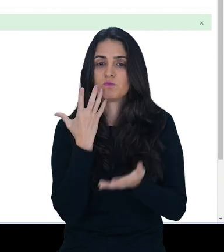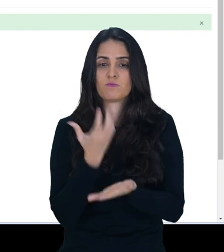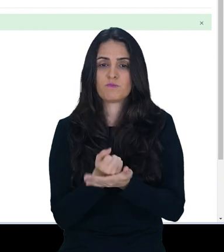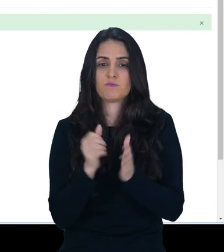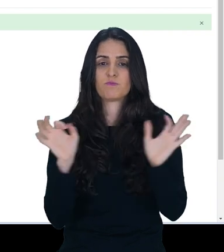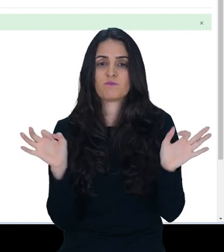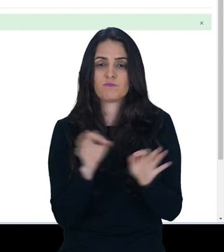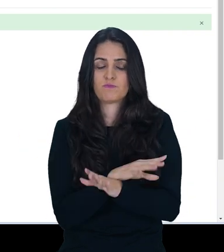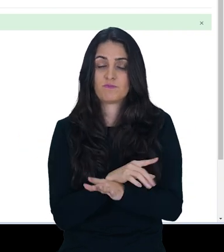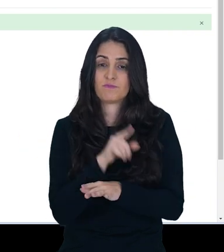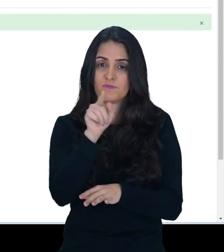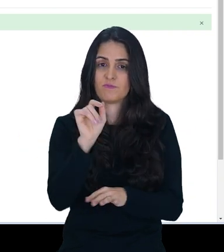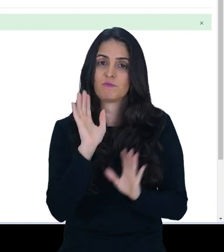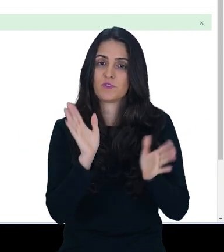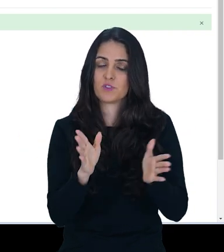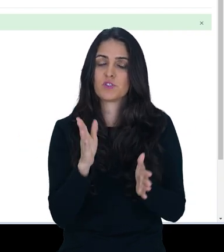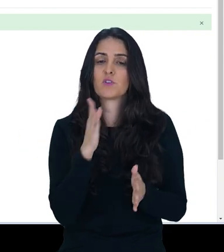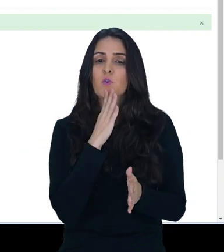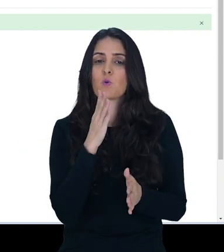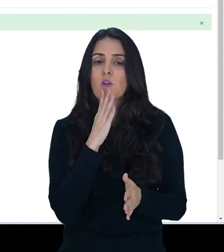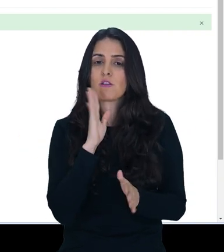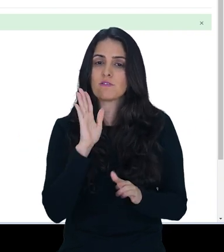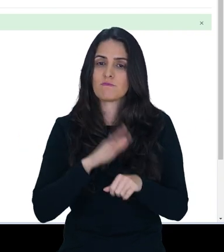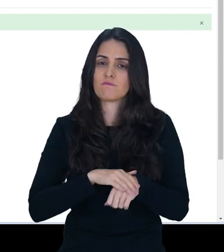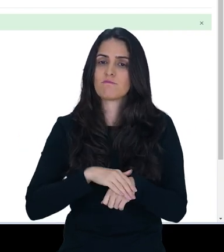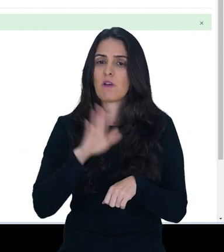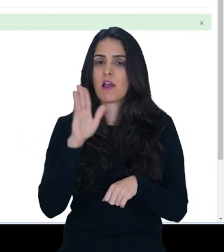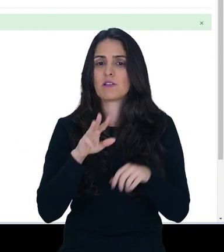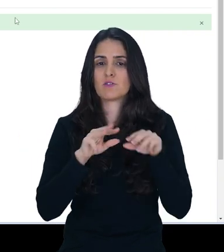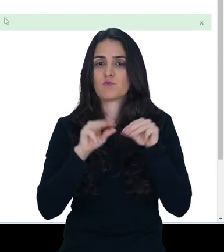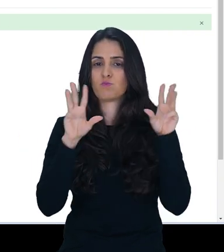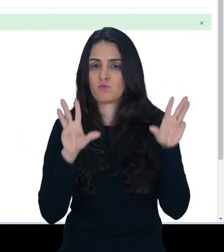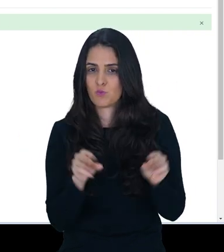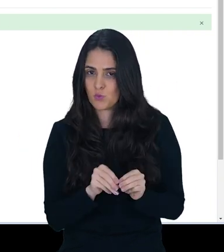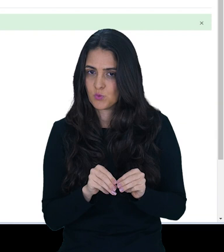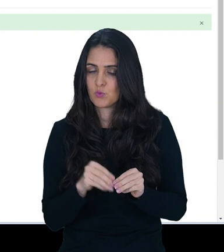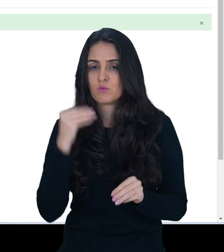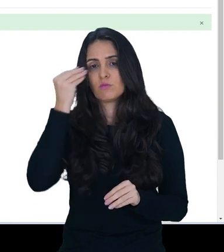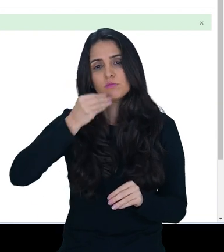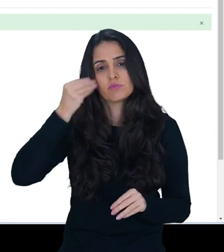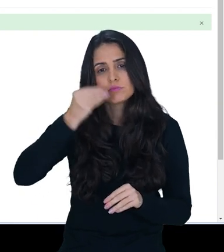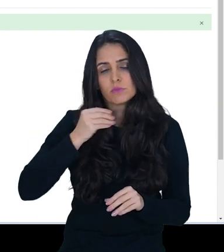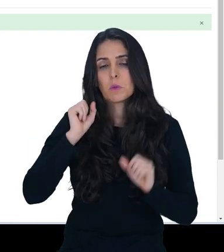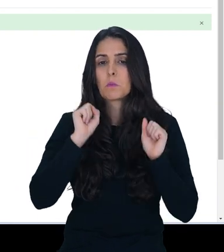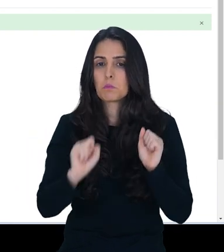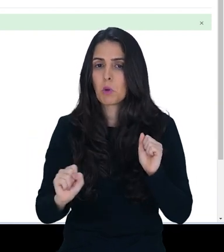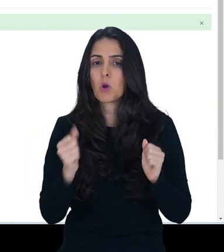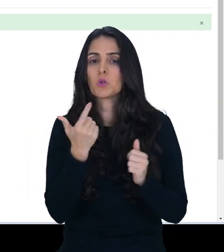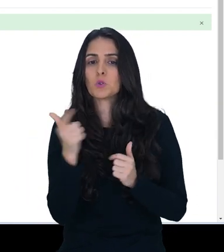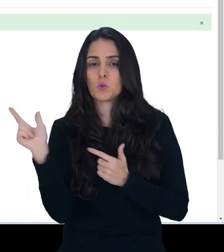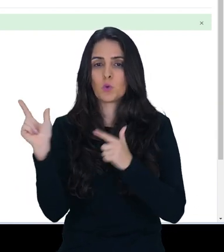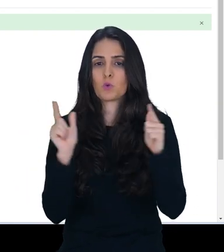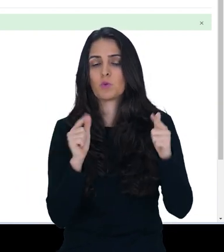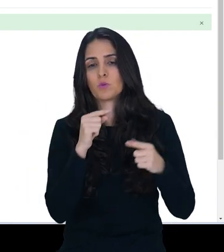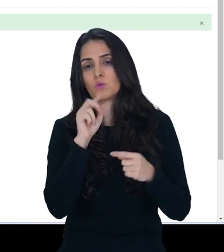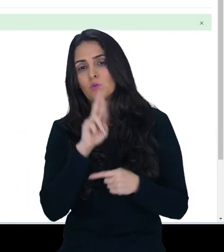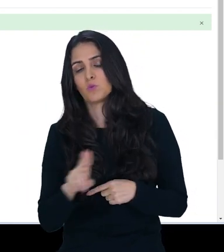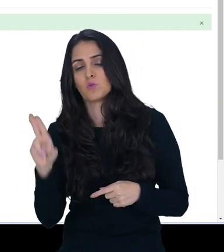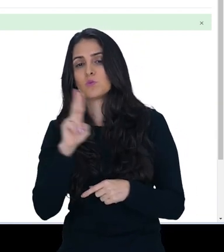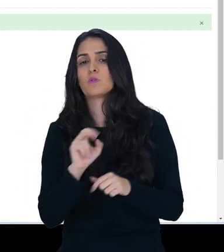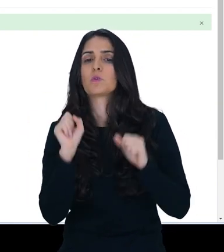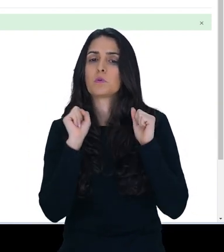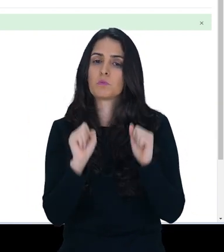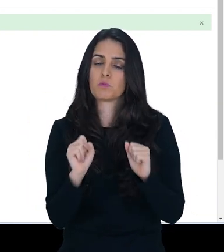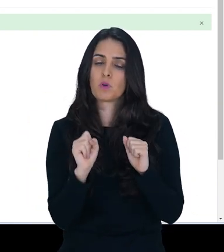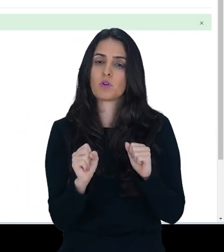se você tem já uma visão mais avançada do mundo você pode usar esses outros aqui música